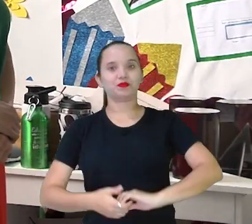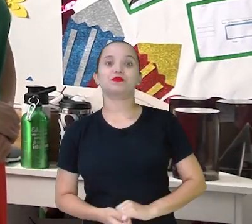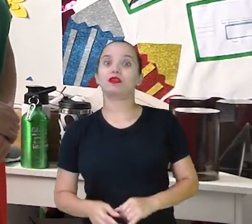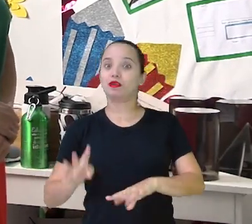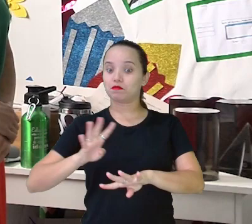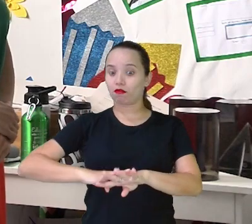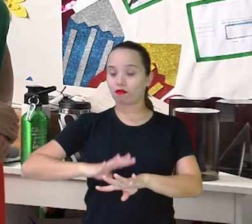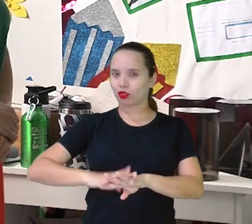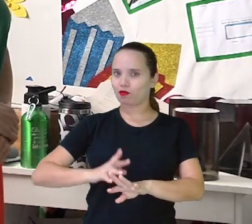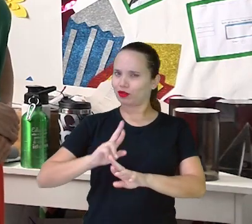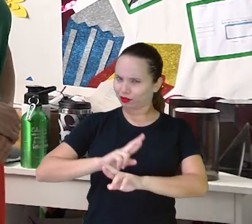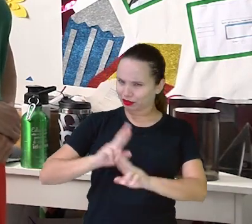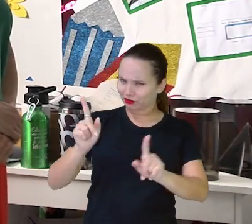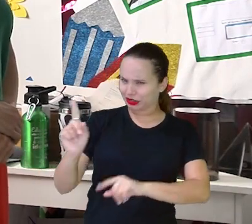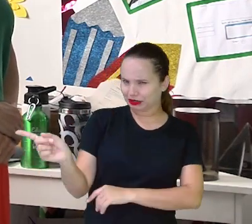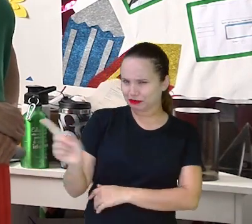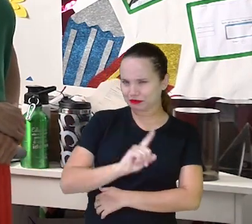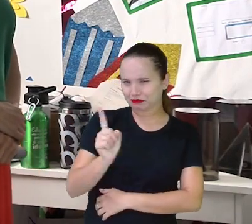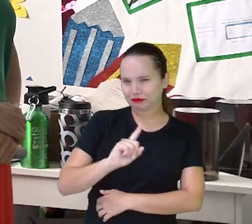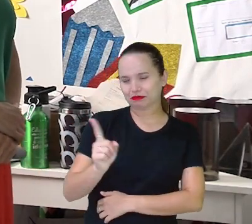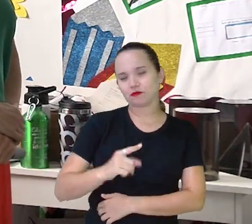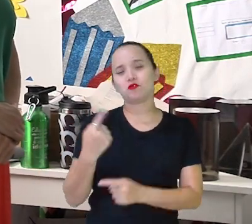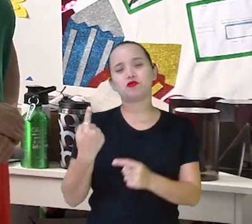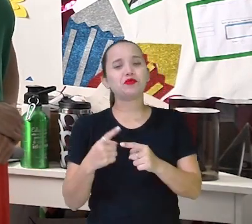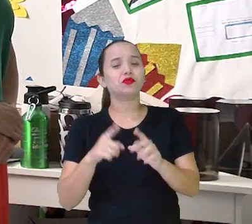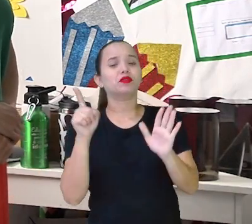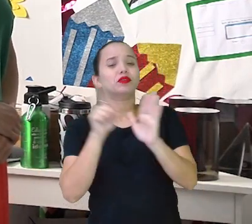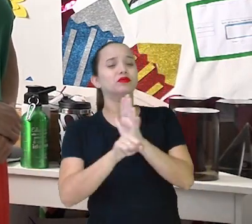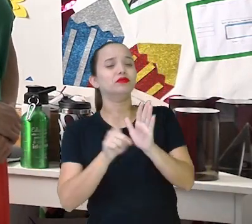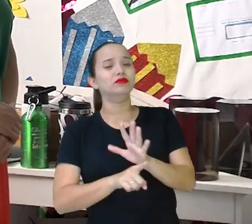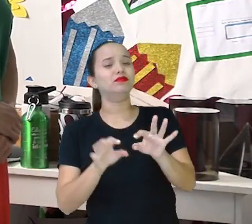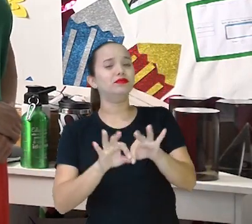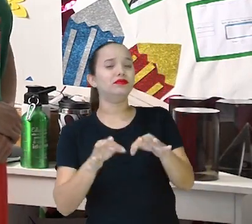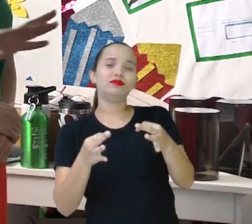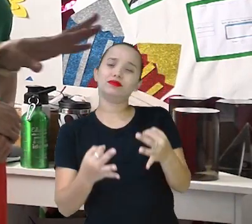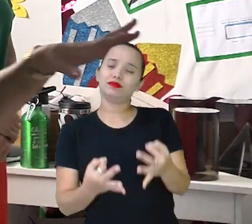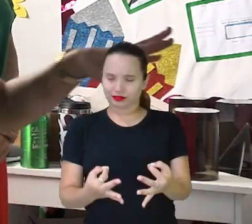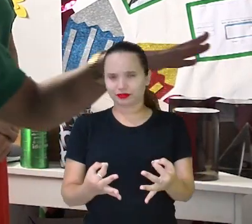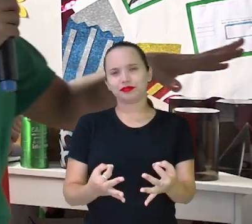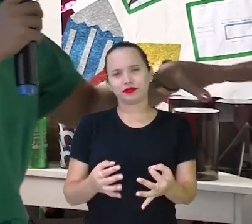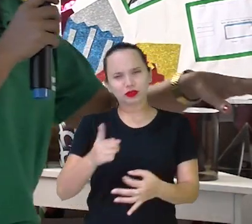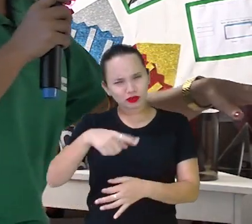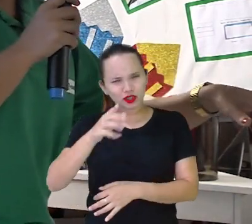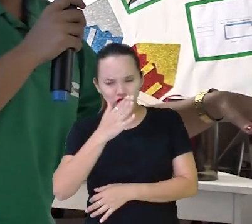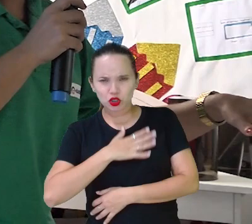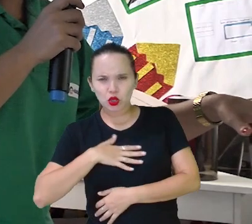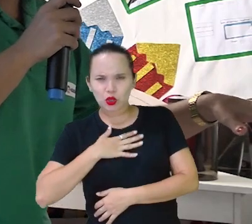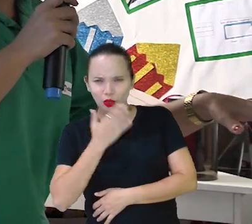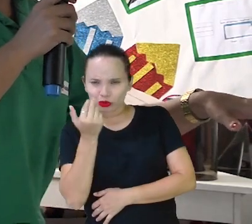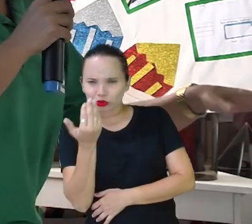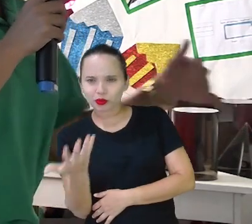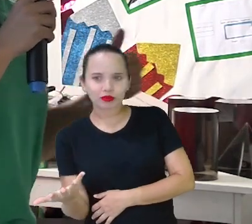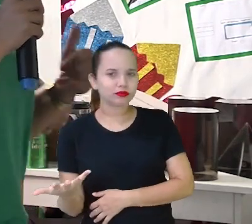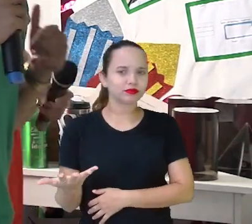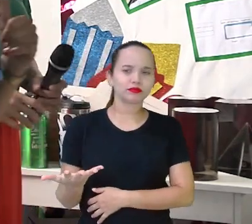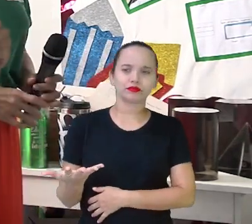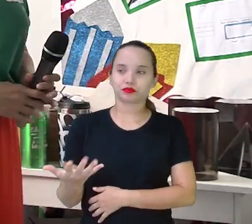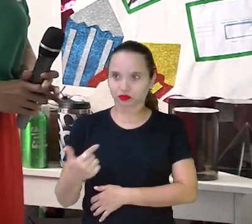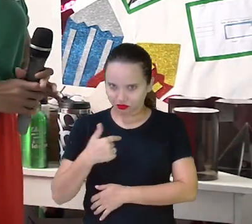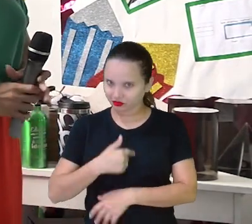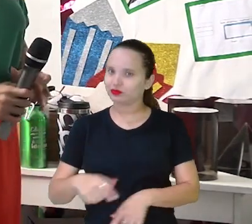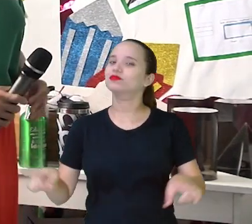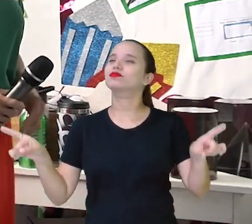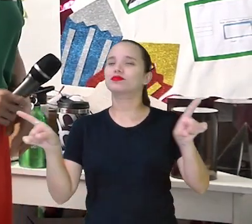não será diferente. Questões simples, as questões são 1, 2 e 1. Vocês gostam de comer? Eu